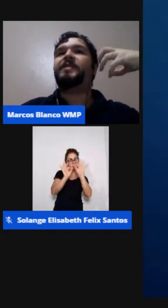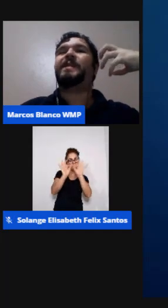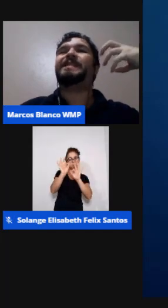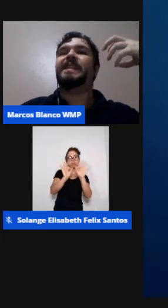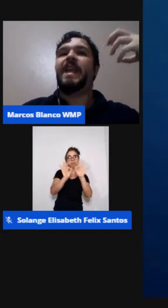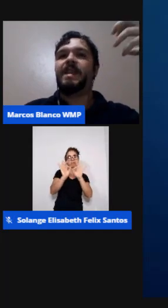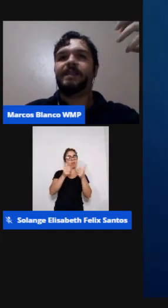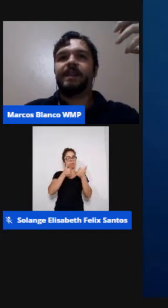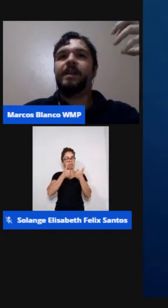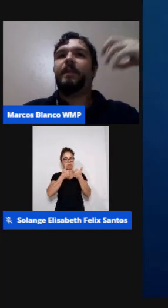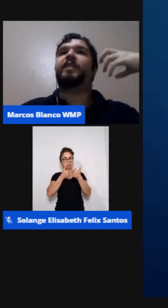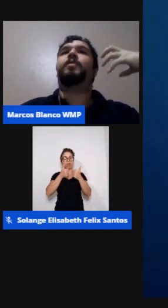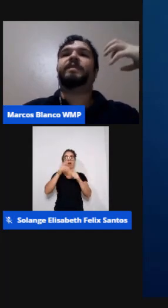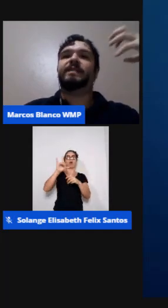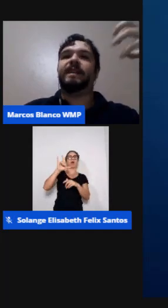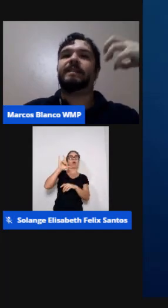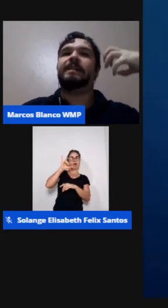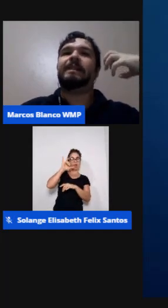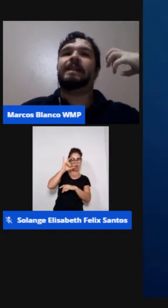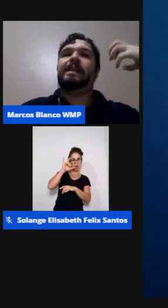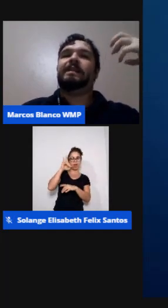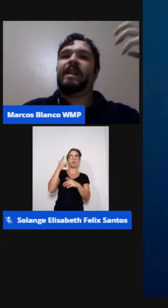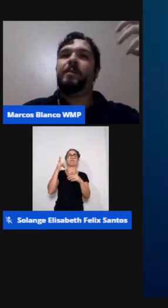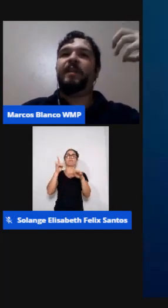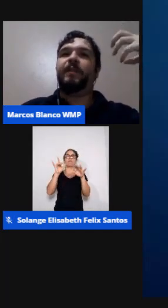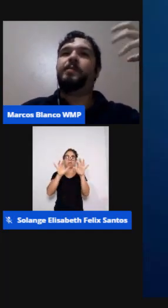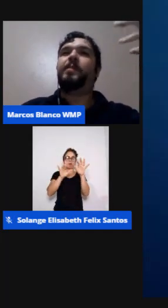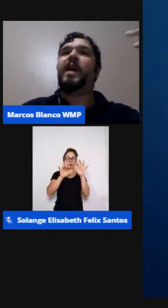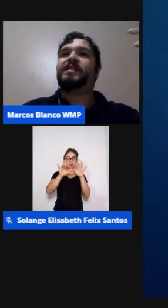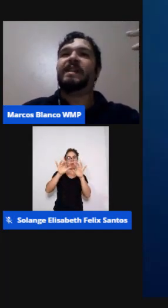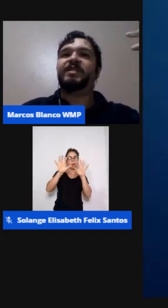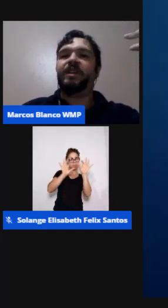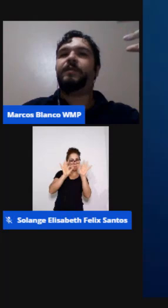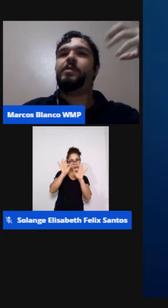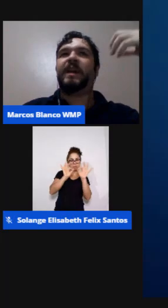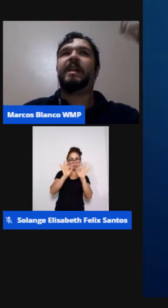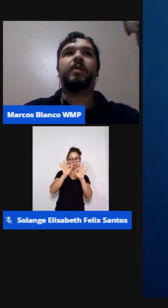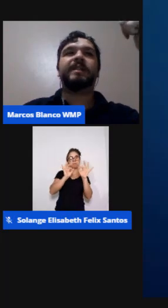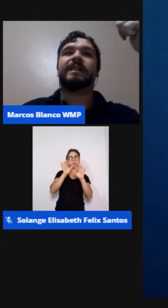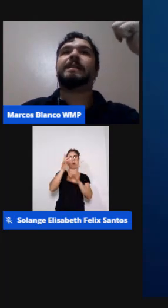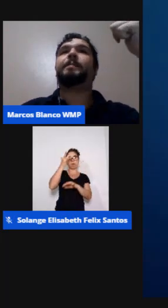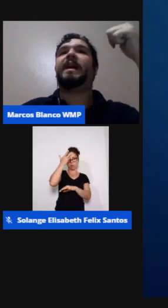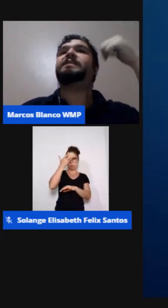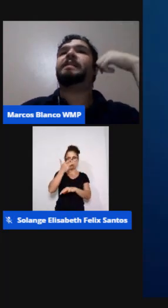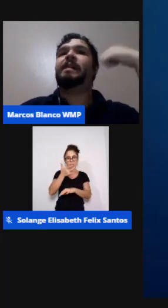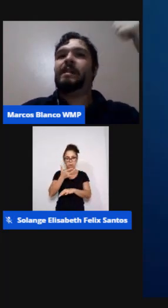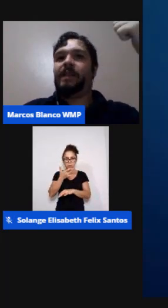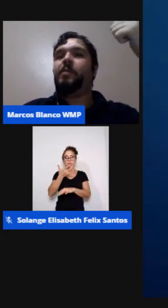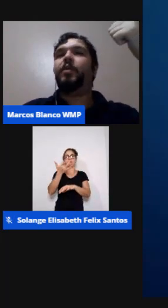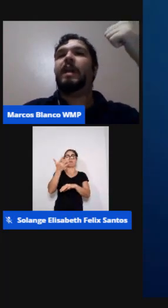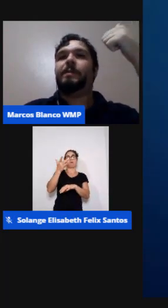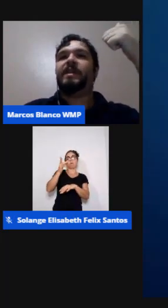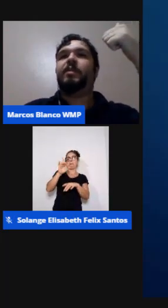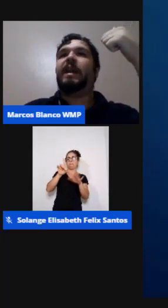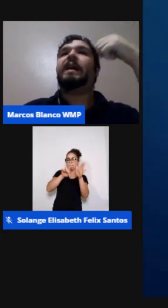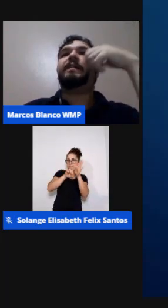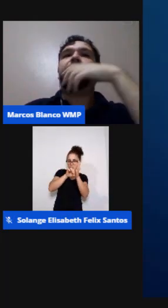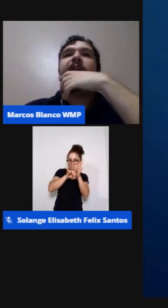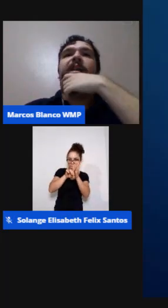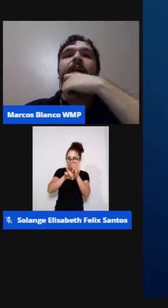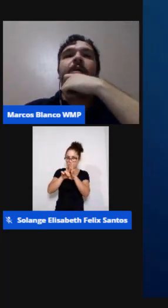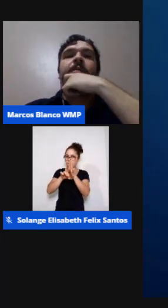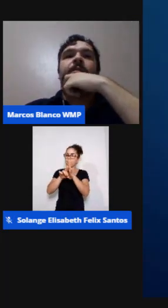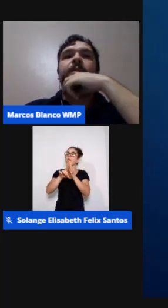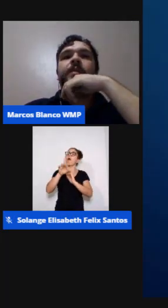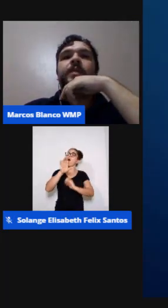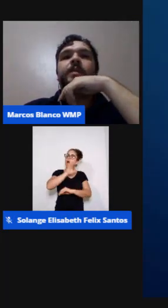um perfil mais para ciência, para quem gosta de ciência, tem um perfil mais científico para quem gosta dessa parte. Dá um pulo lá para dar uma